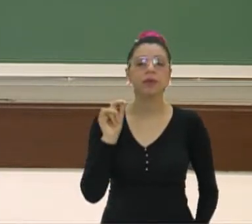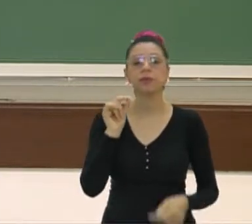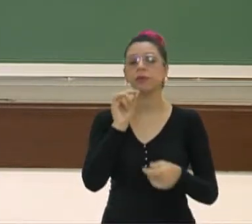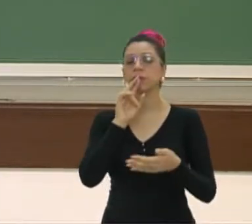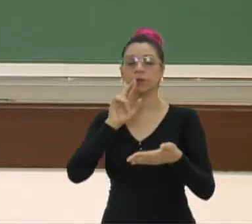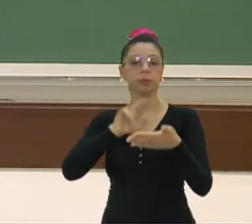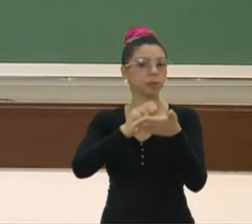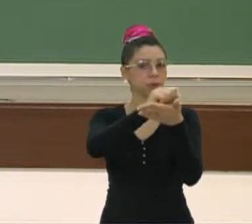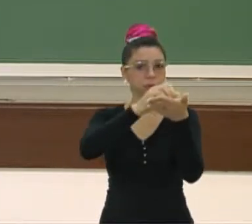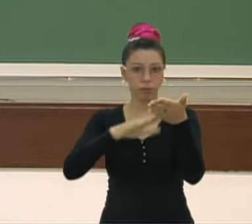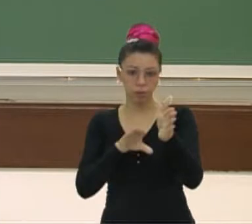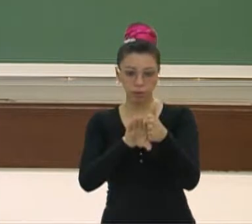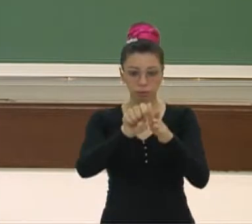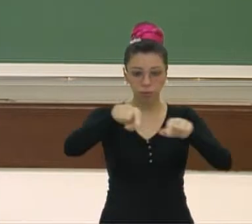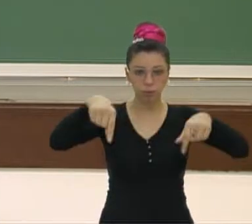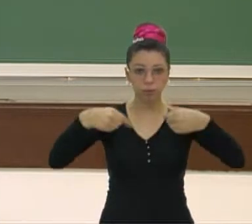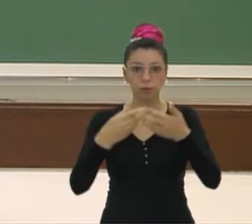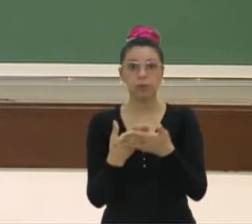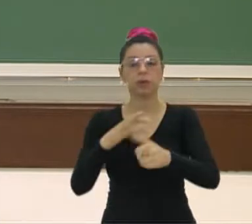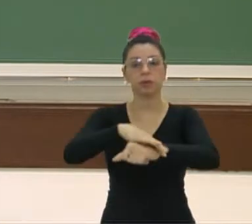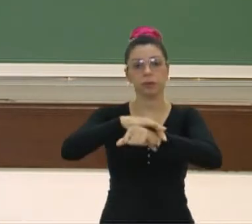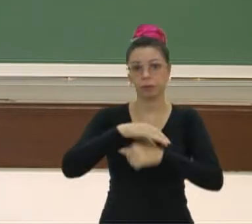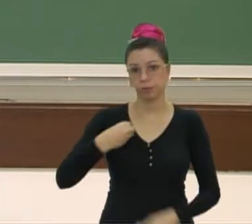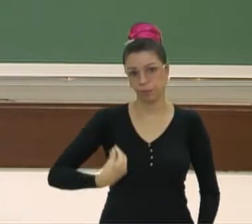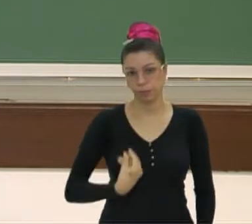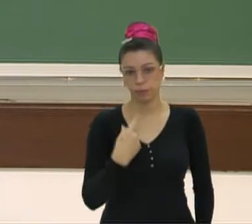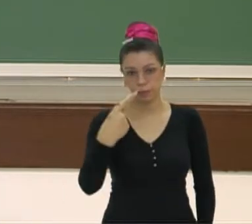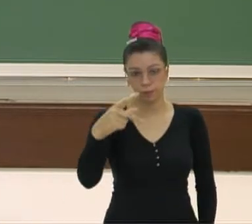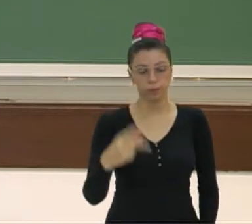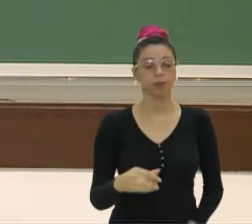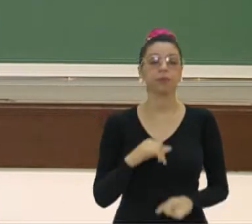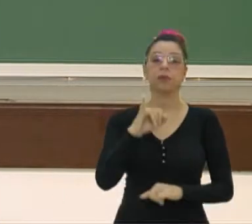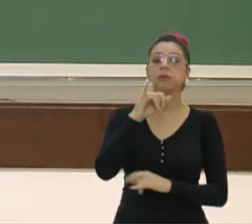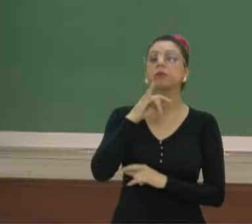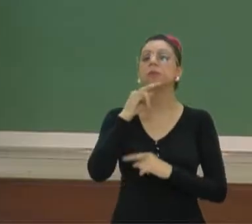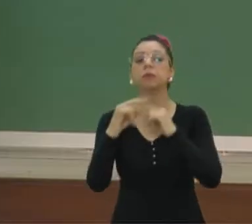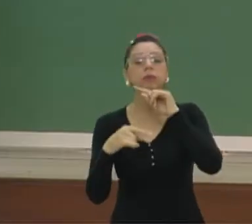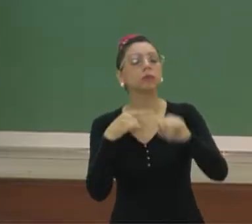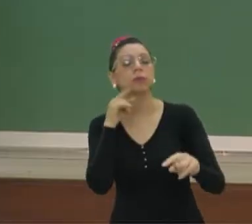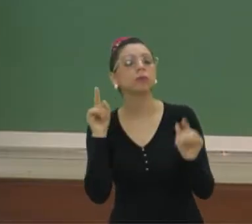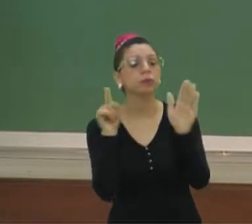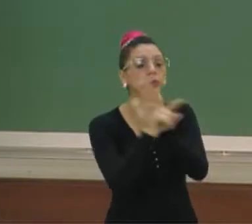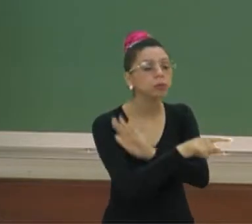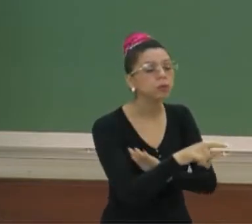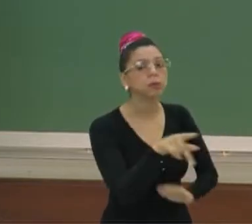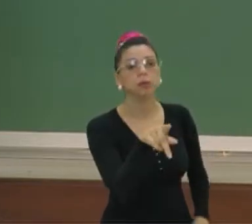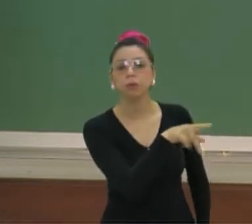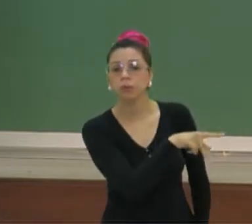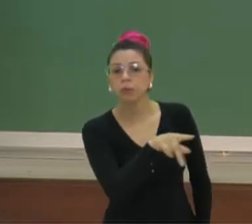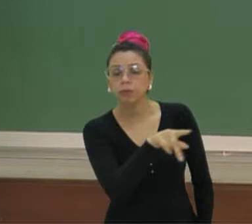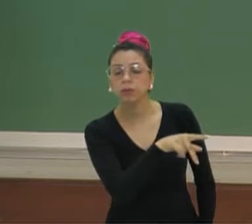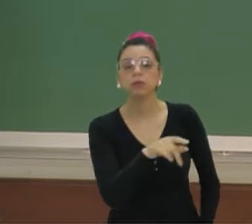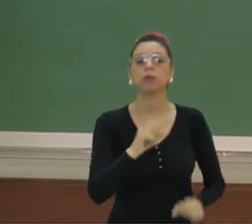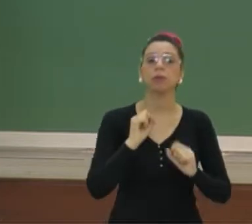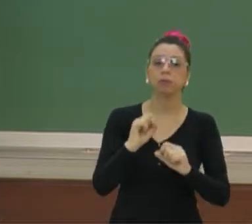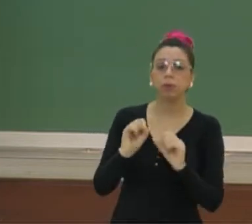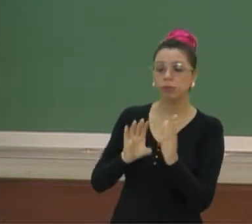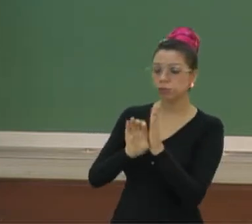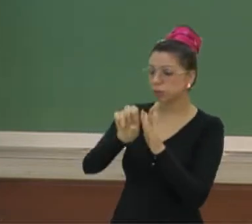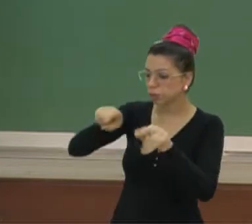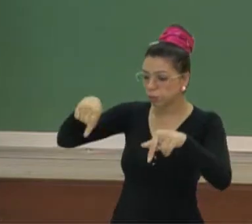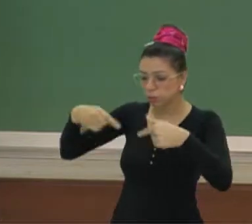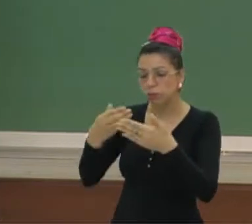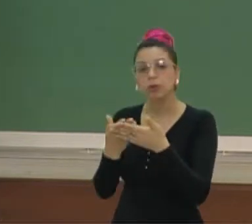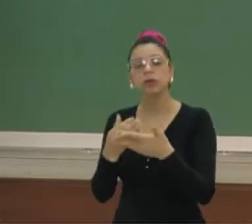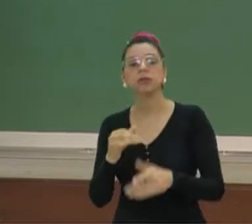no Classroom para computar a presença de vocês. E se vocês tiverem alguma dúvida, entre em contato com o seu professor pelo mural. Se persistir